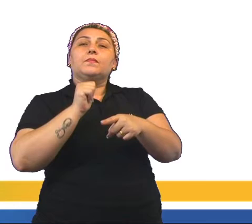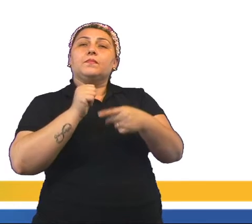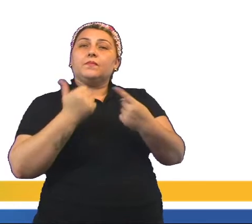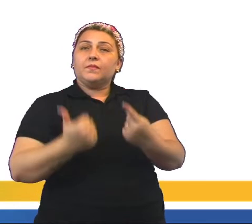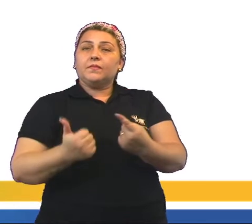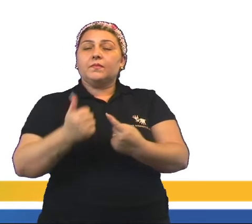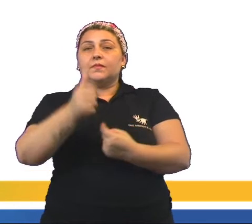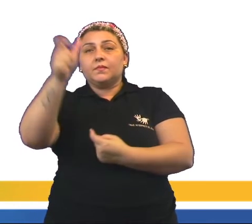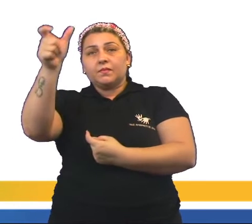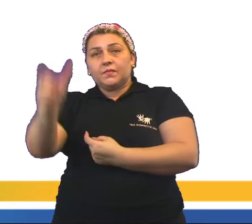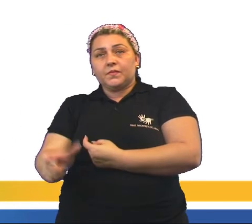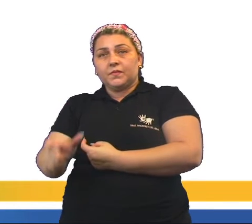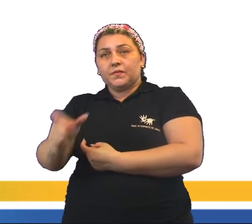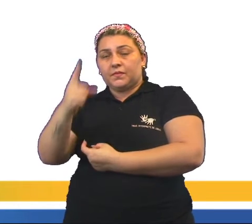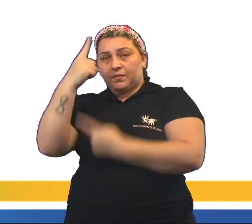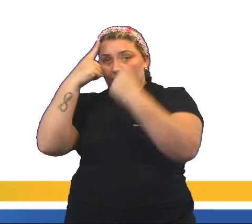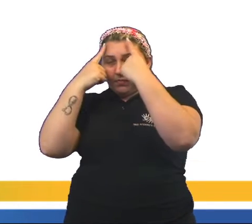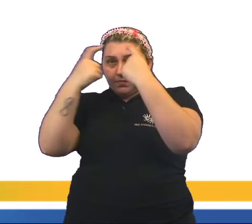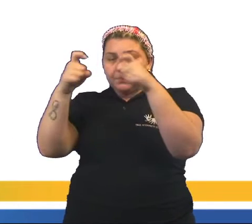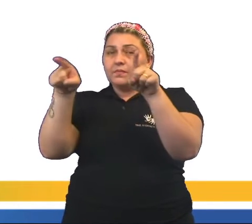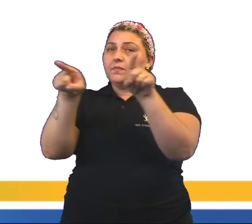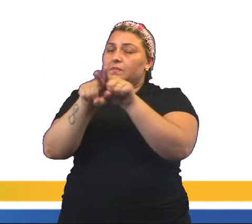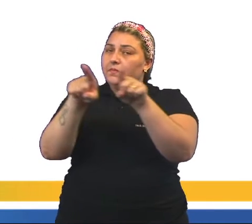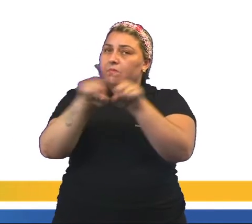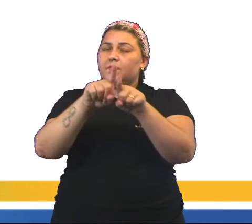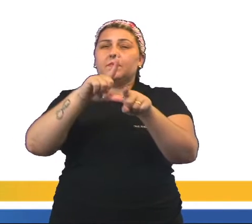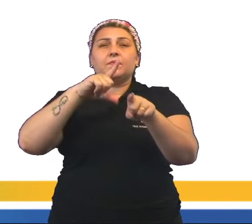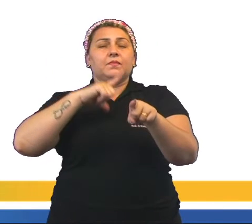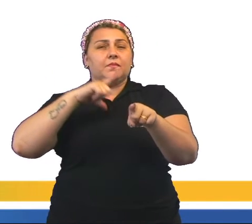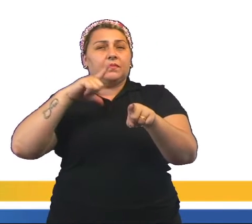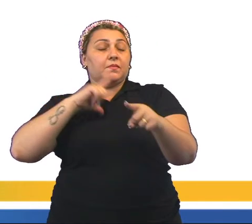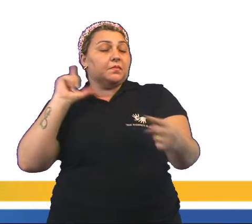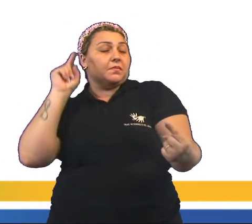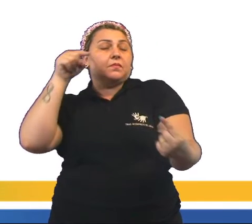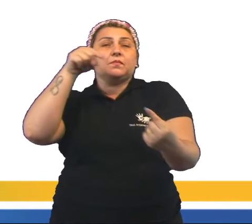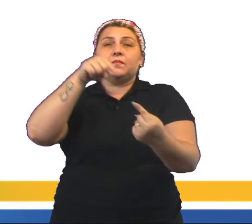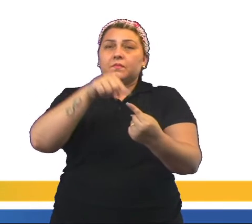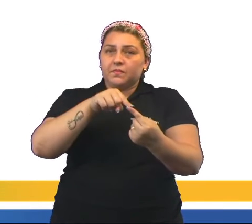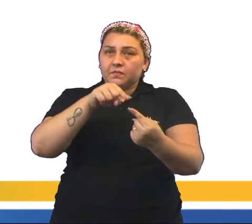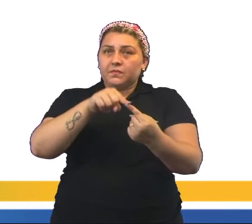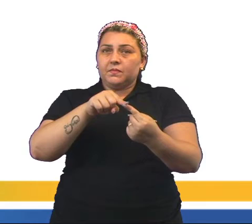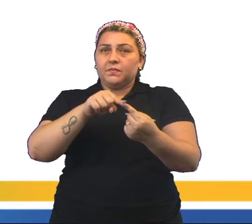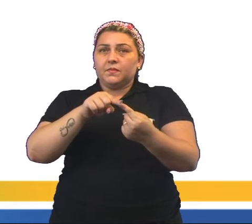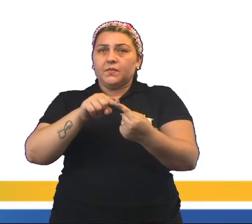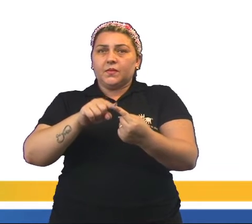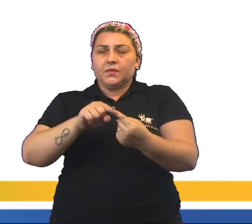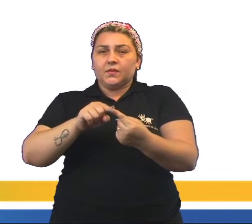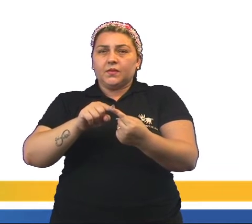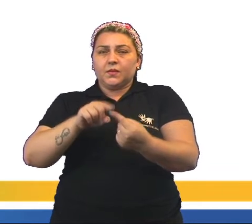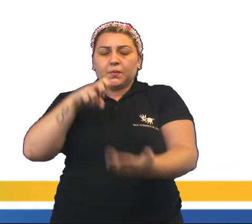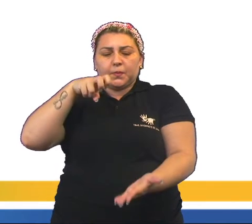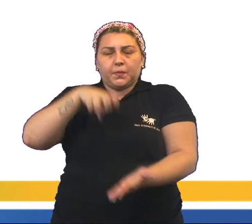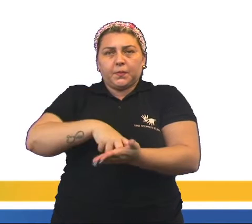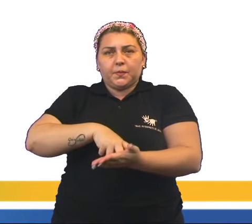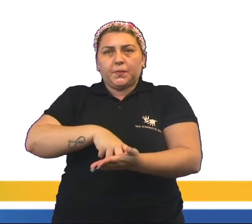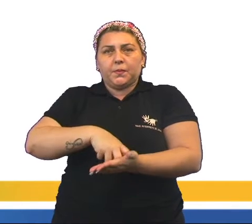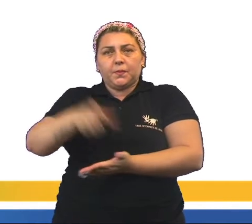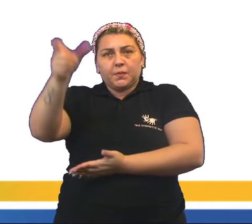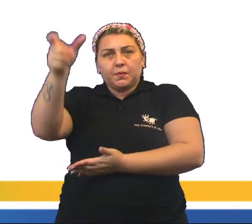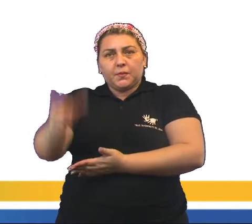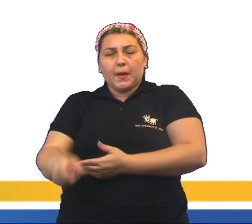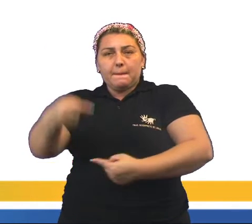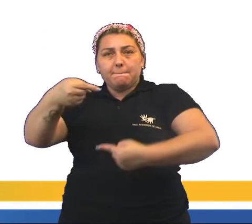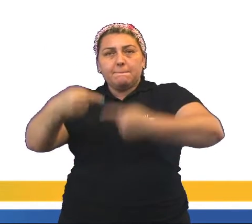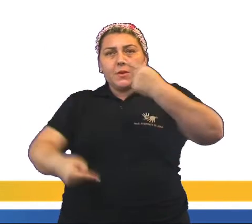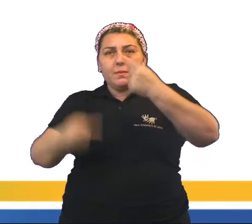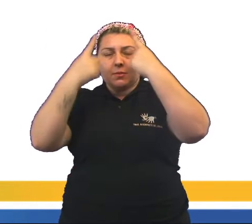mulher do agressor, ela também tem como finalidade punir esse agressor e